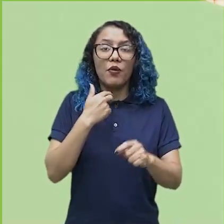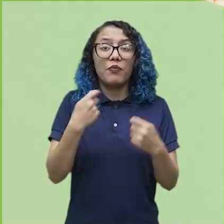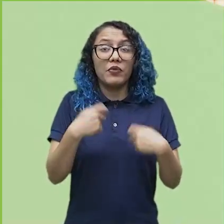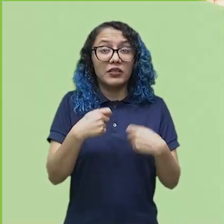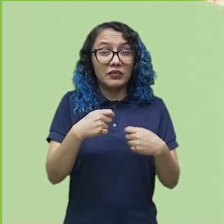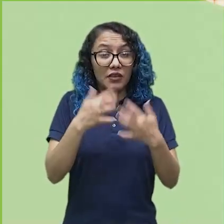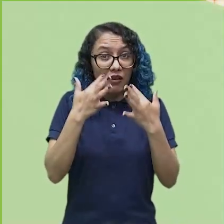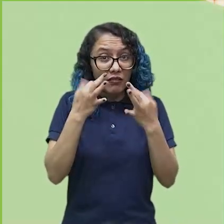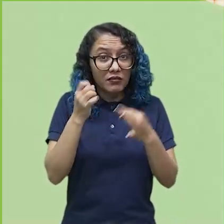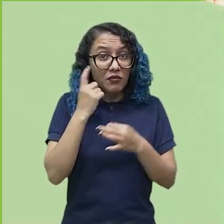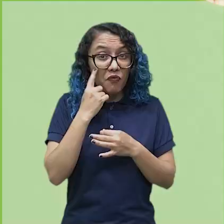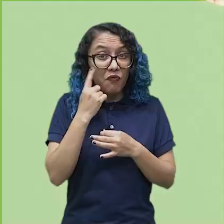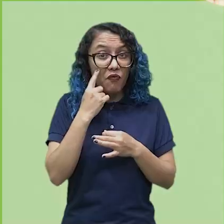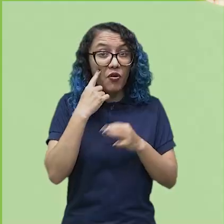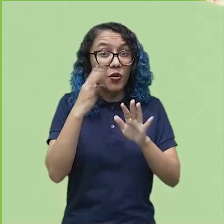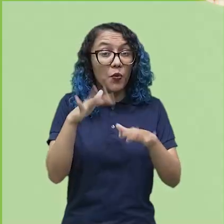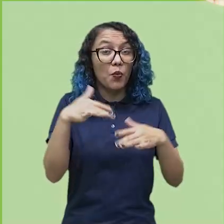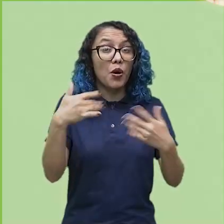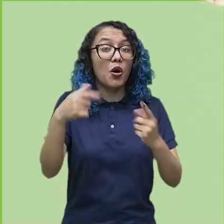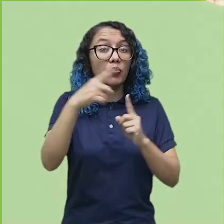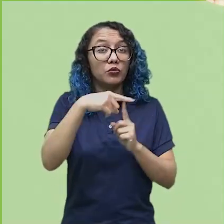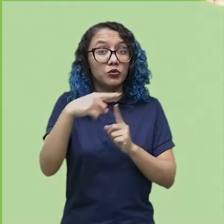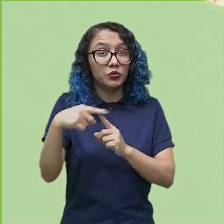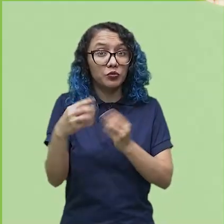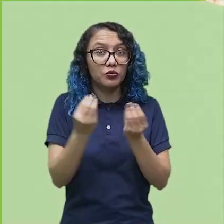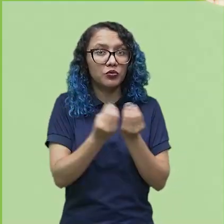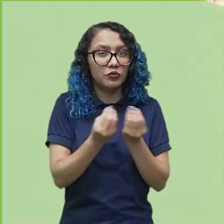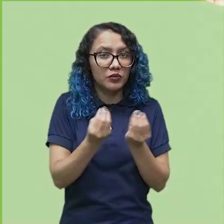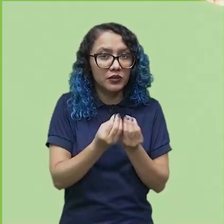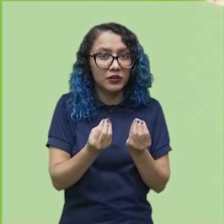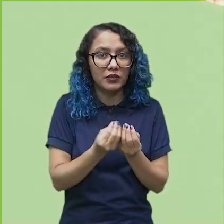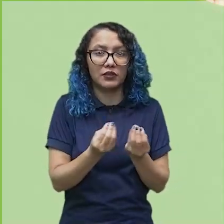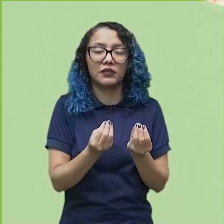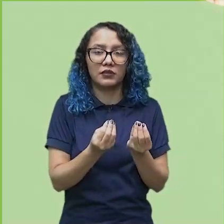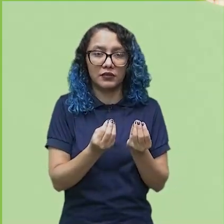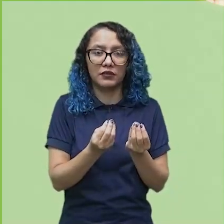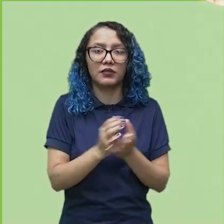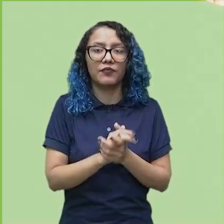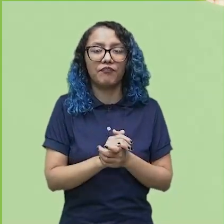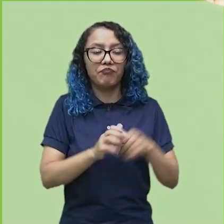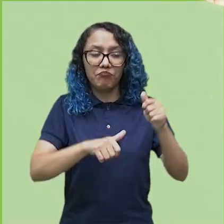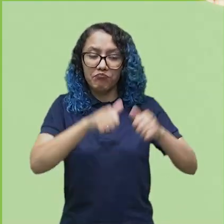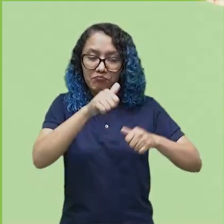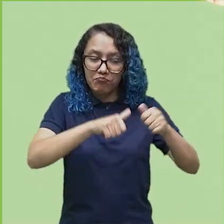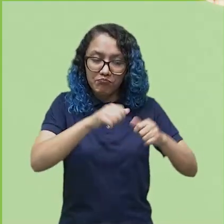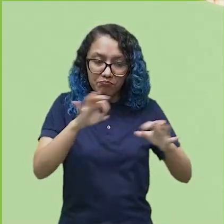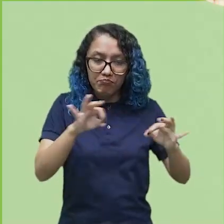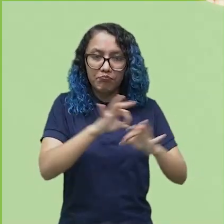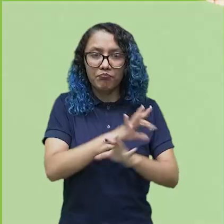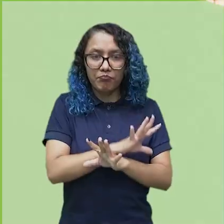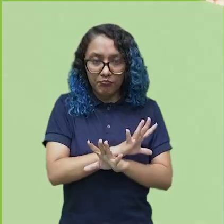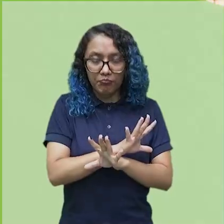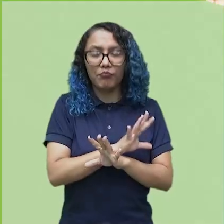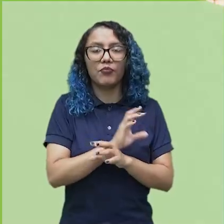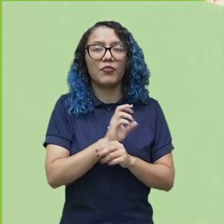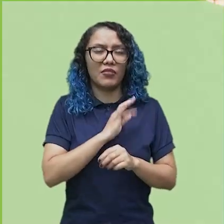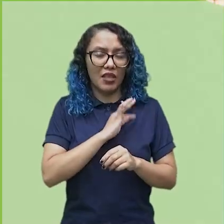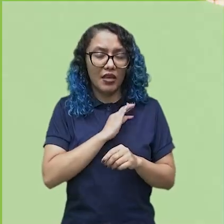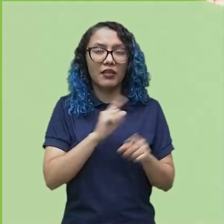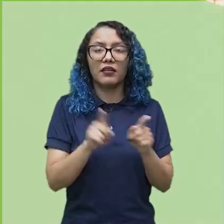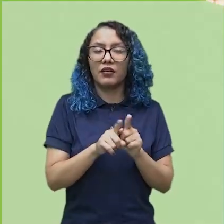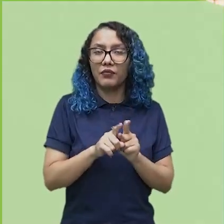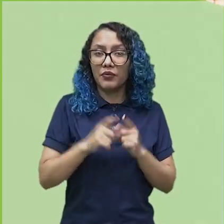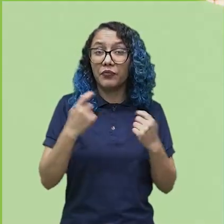observado, identificado, e aí sim passar por as análises que são necessárias e técnicas também que